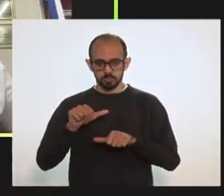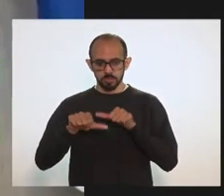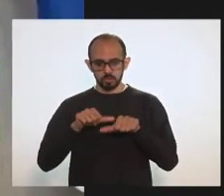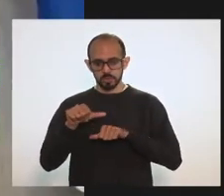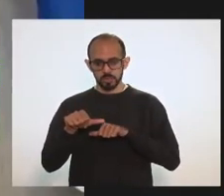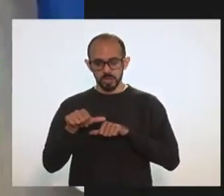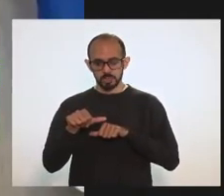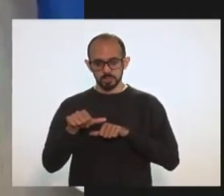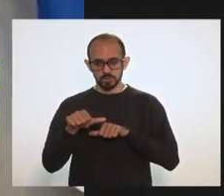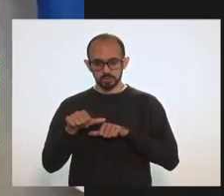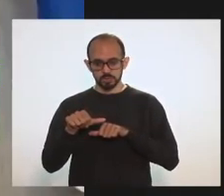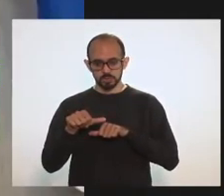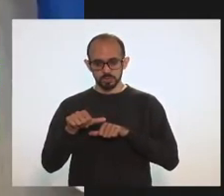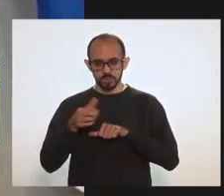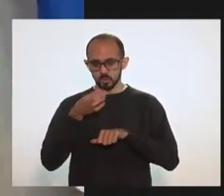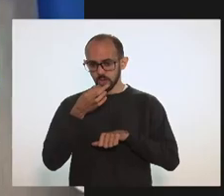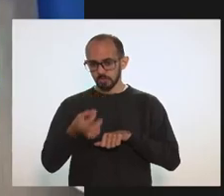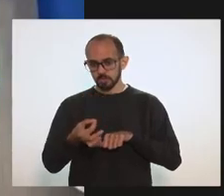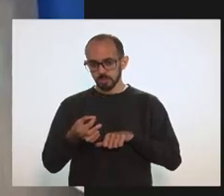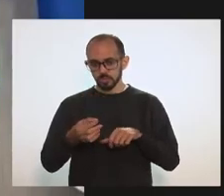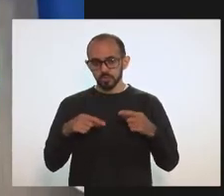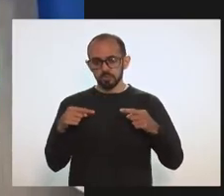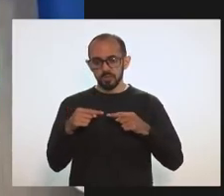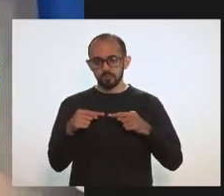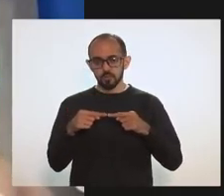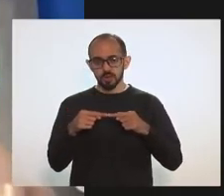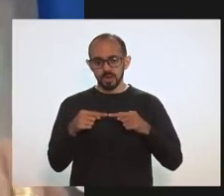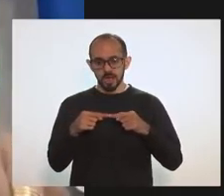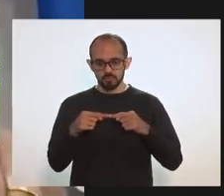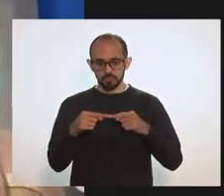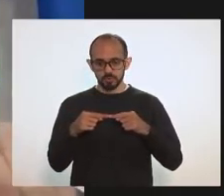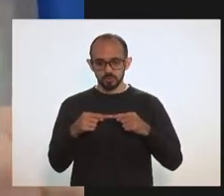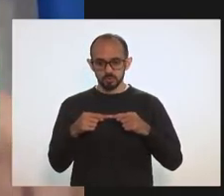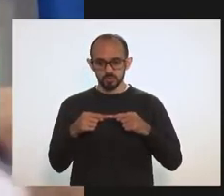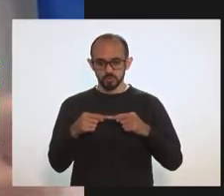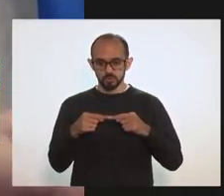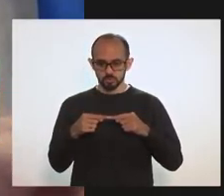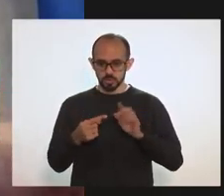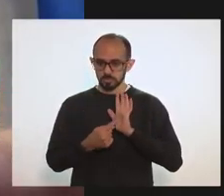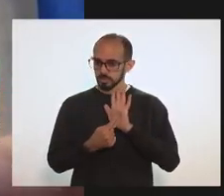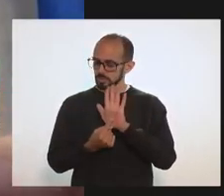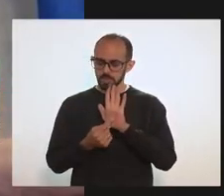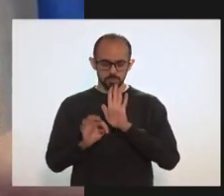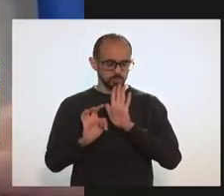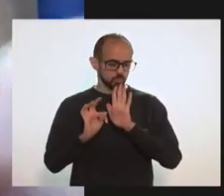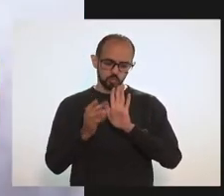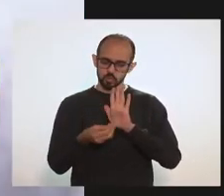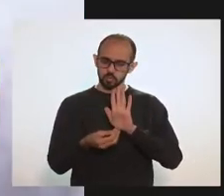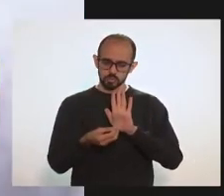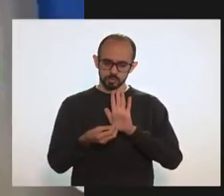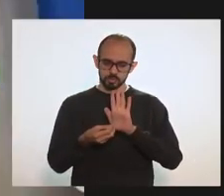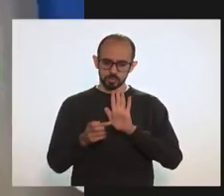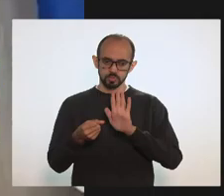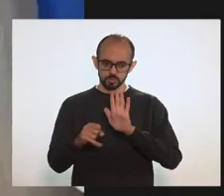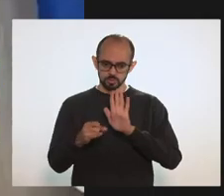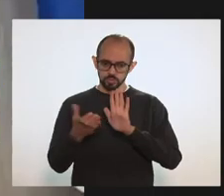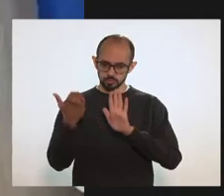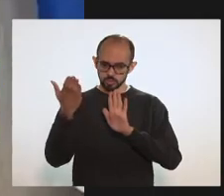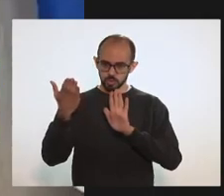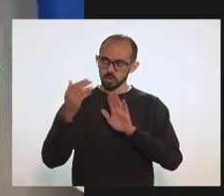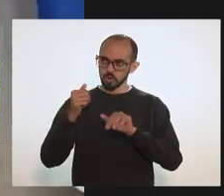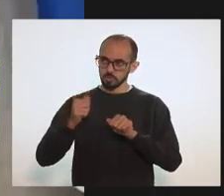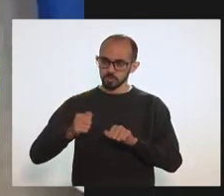contrário às emendas 1 e 3. Questão de ordem, presidente. Deputado Rodrigo Amorim. Eu encaminhei mais cedo para a